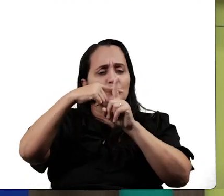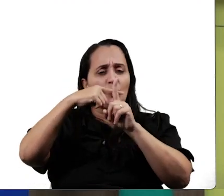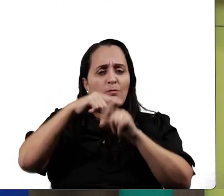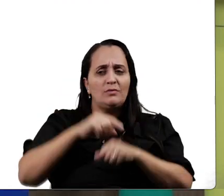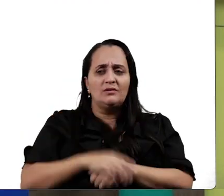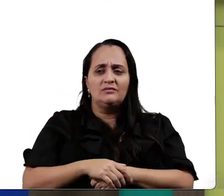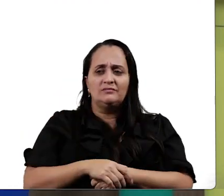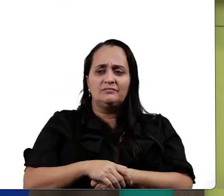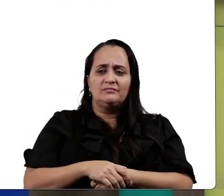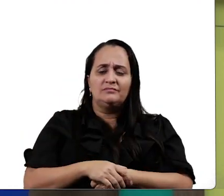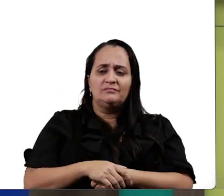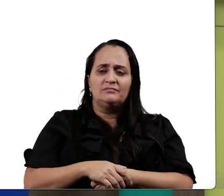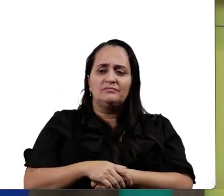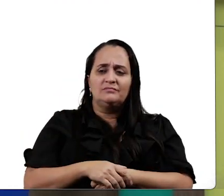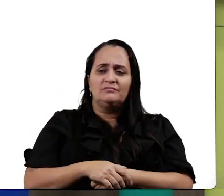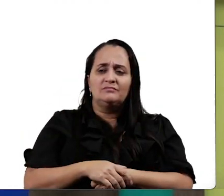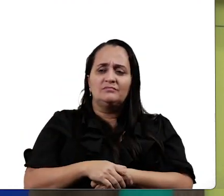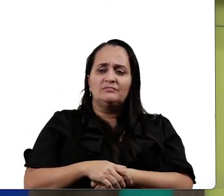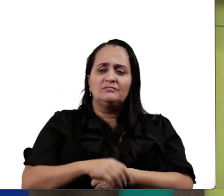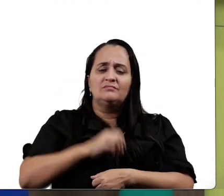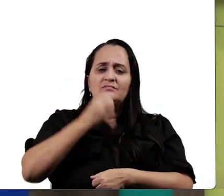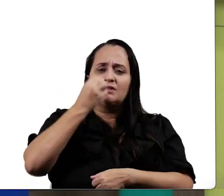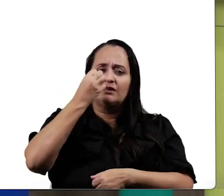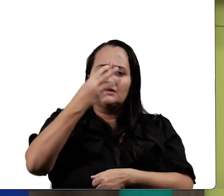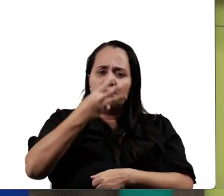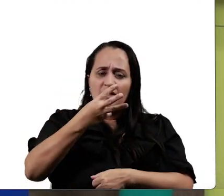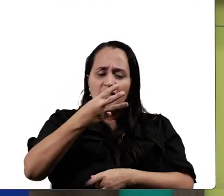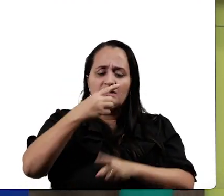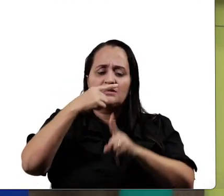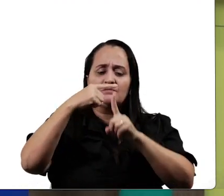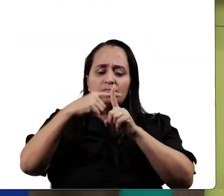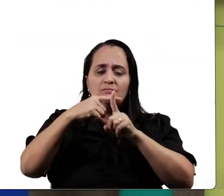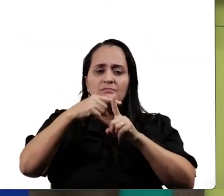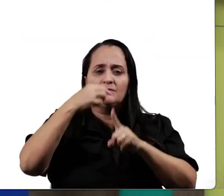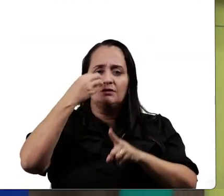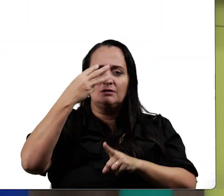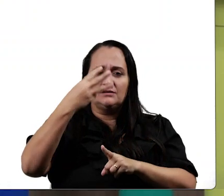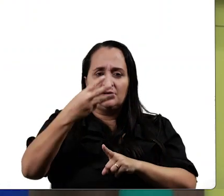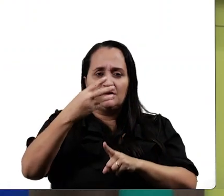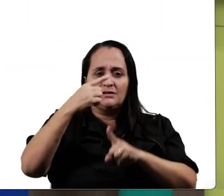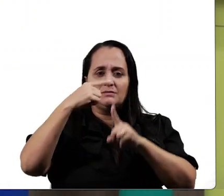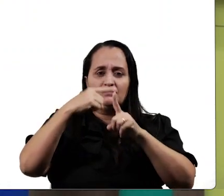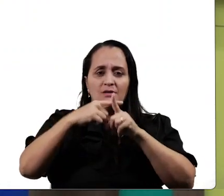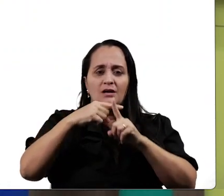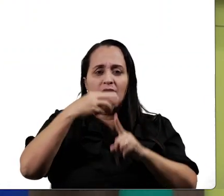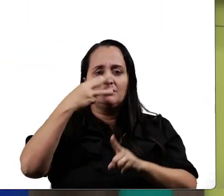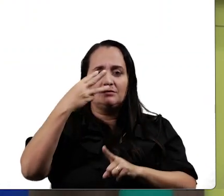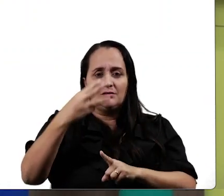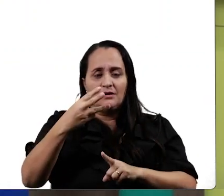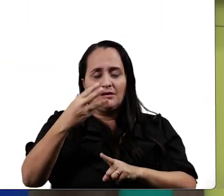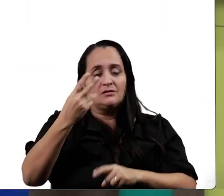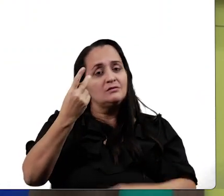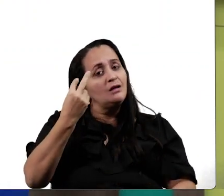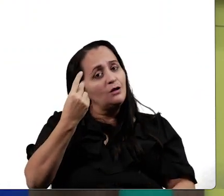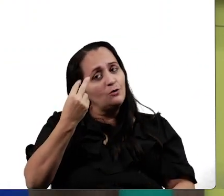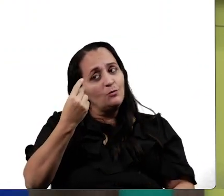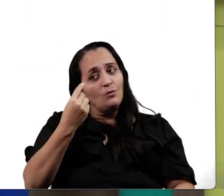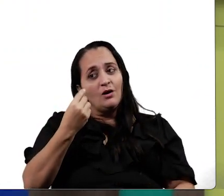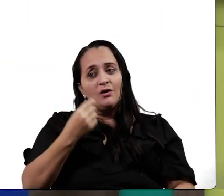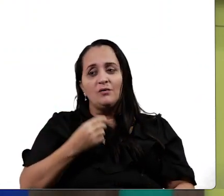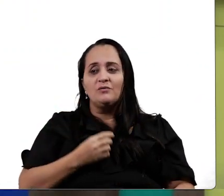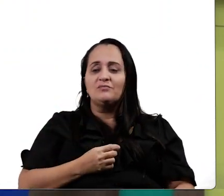+ 3 + 3 é a mesma coisa que 3